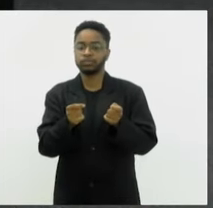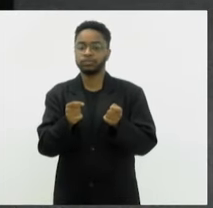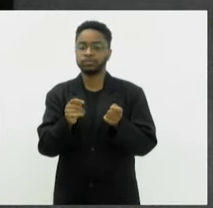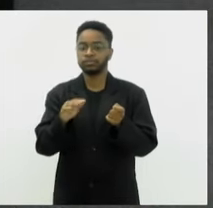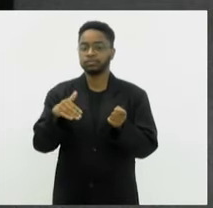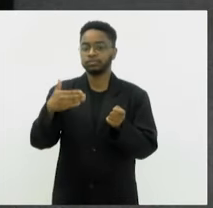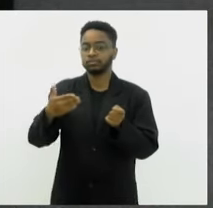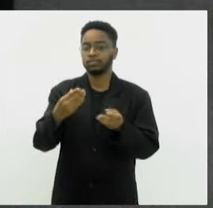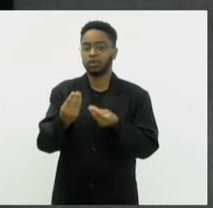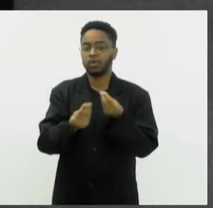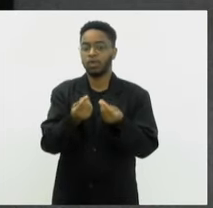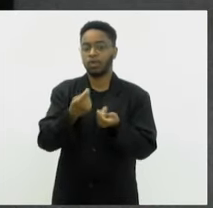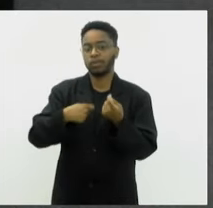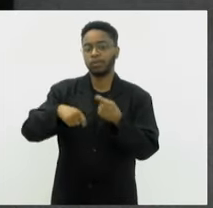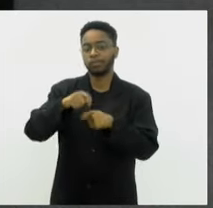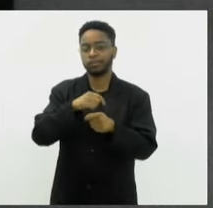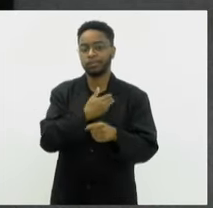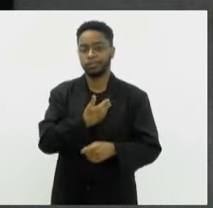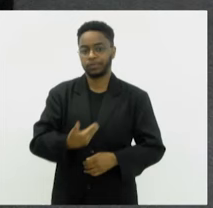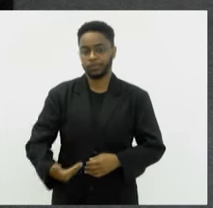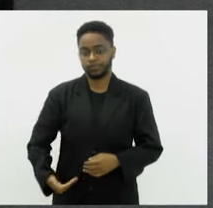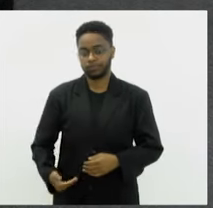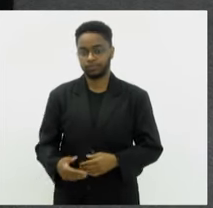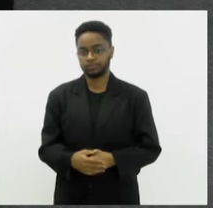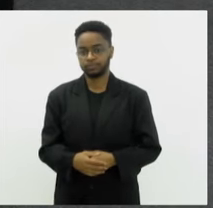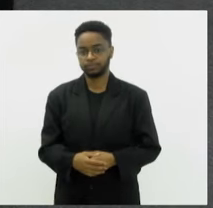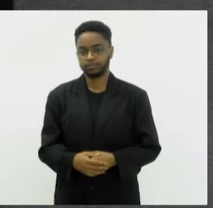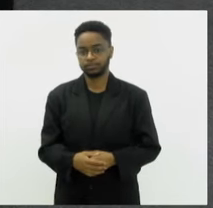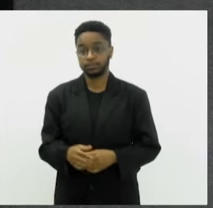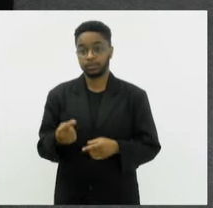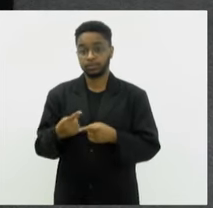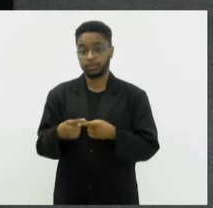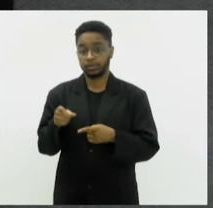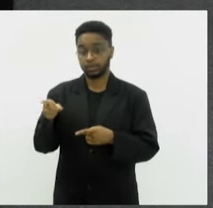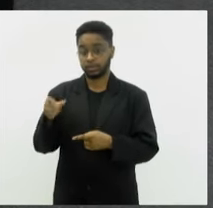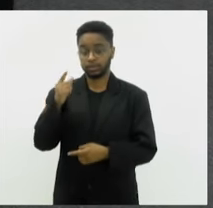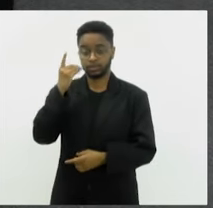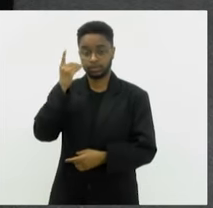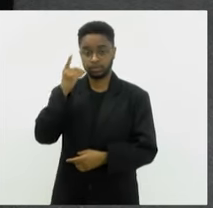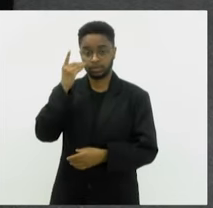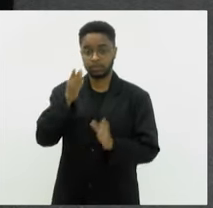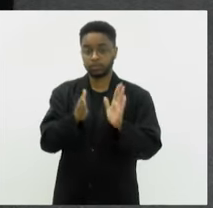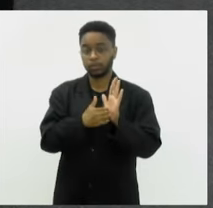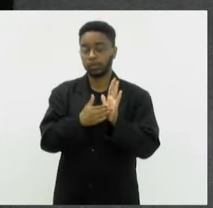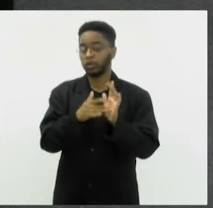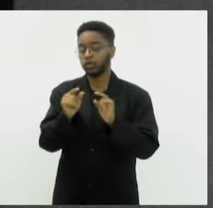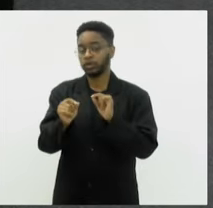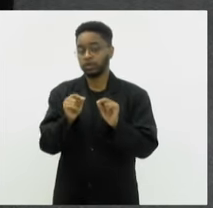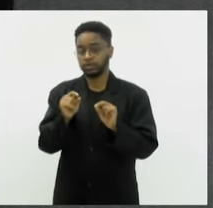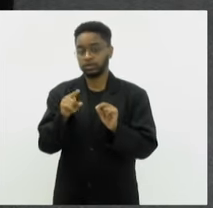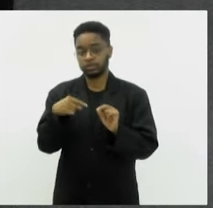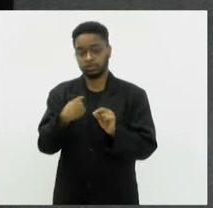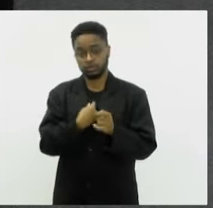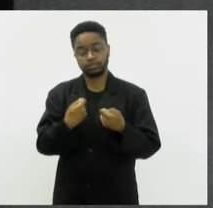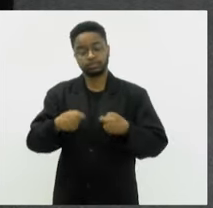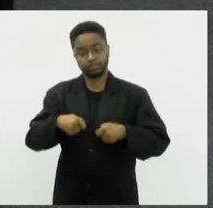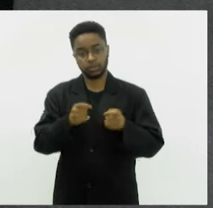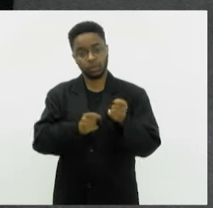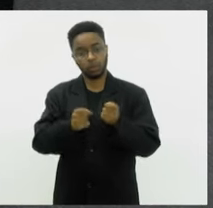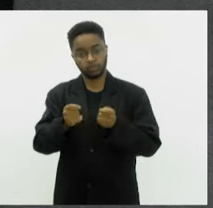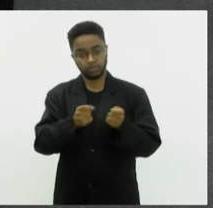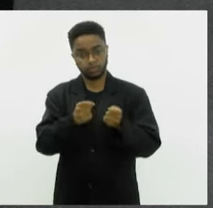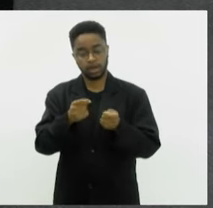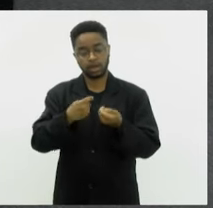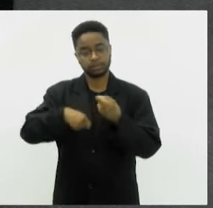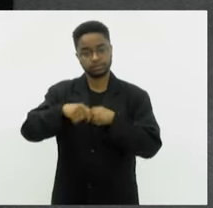da administração pública. O que está propondo o deputado é que façamos o controle externo